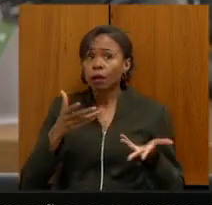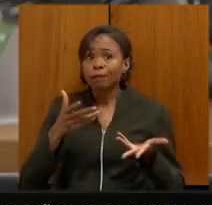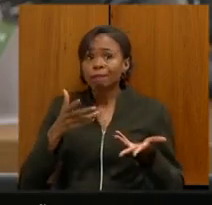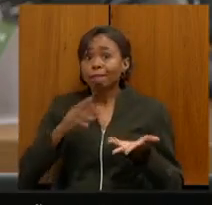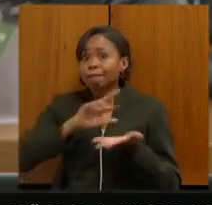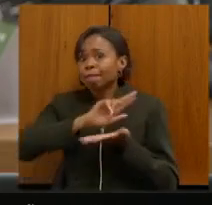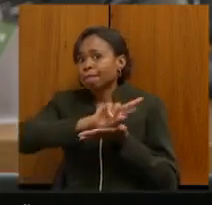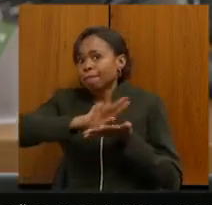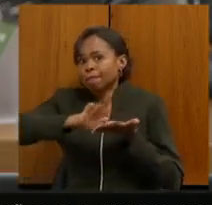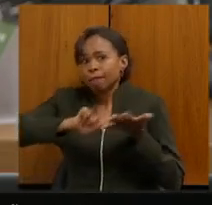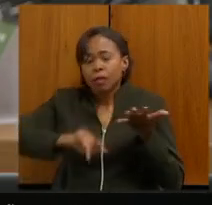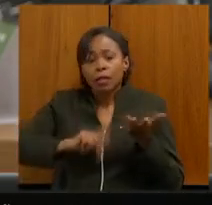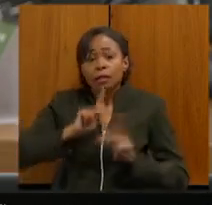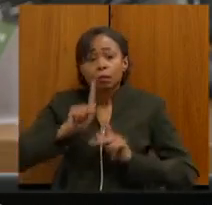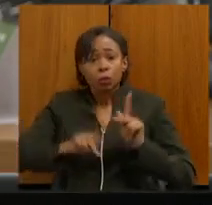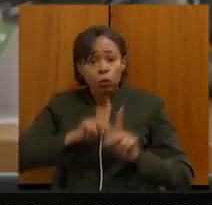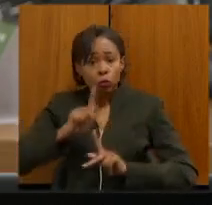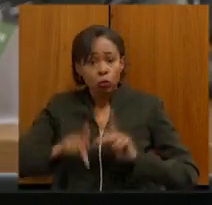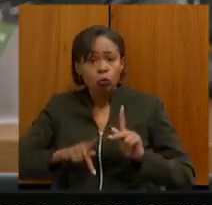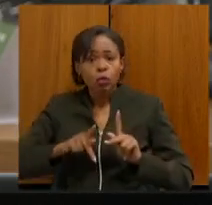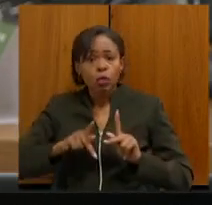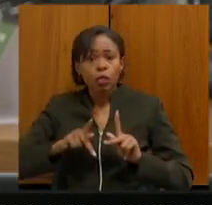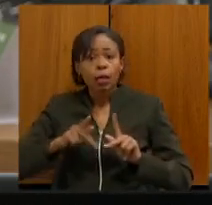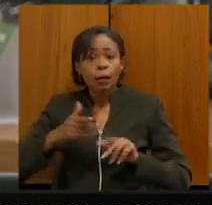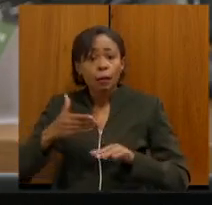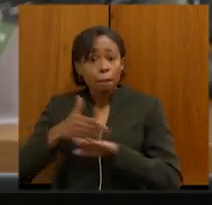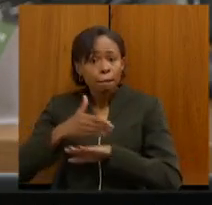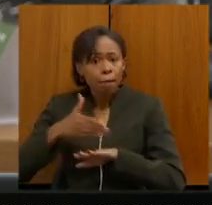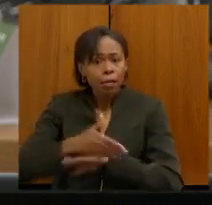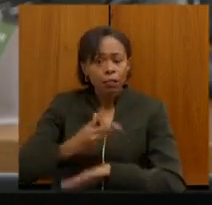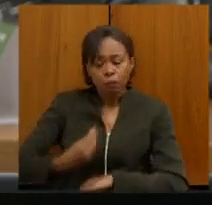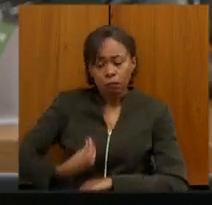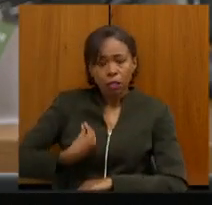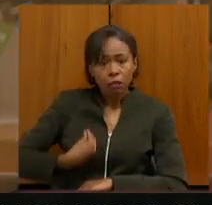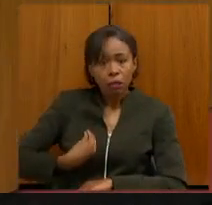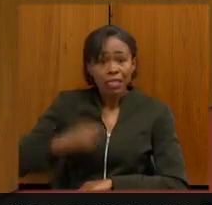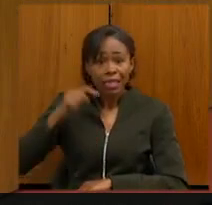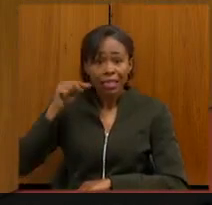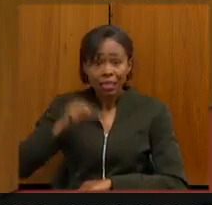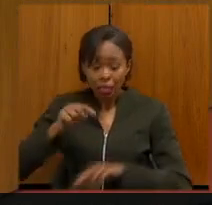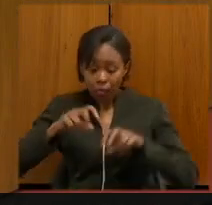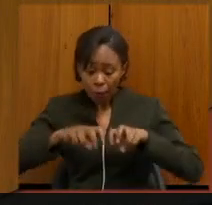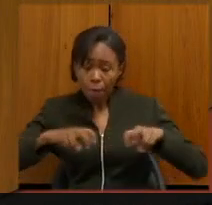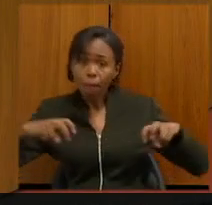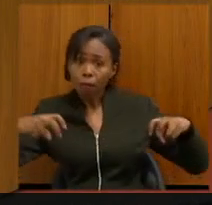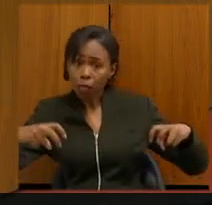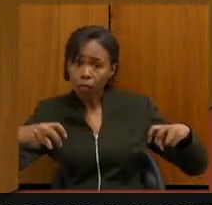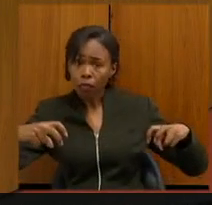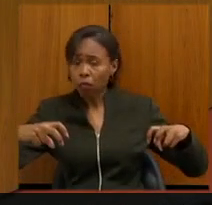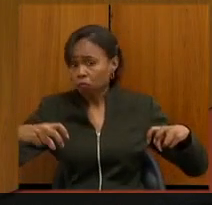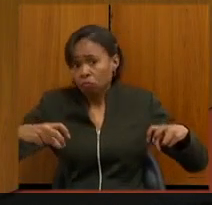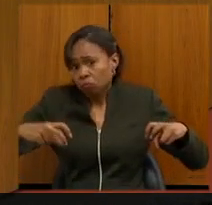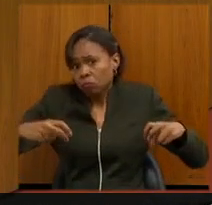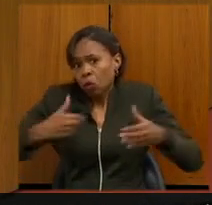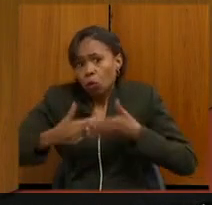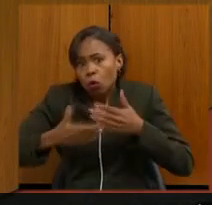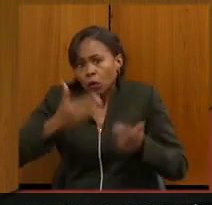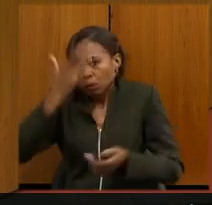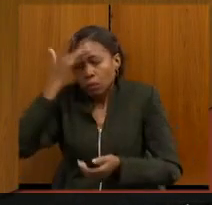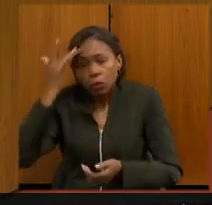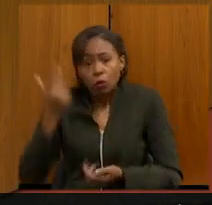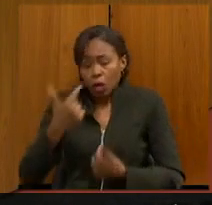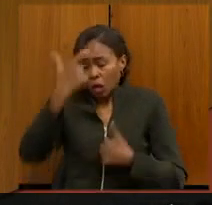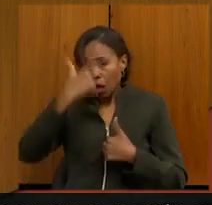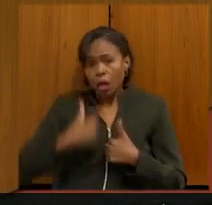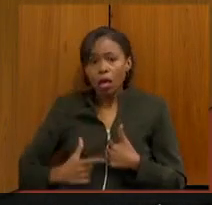de gente né que participa dos espaços da mesa é de todo mundo assim eu